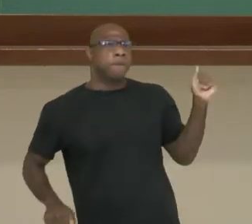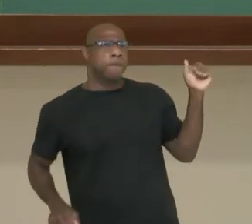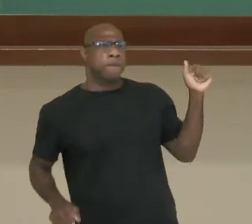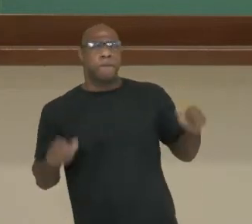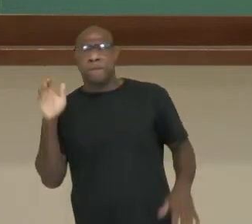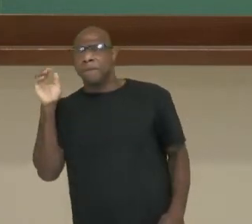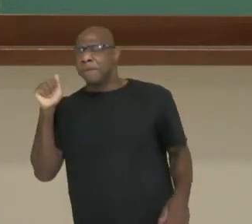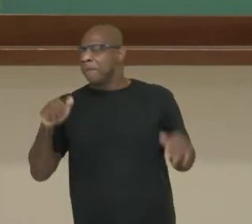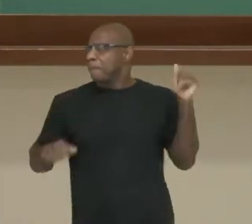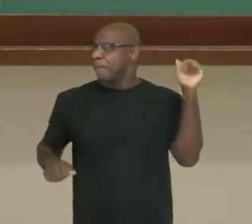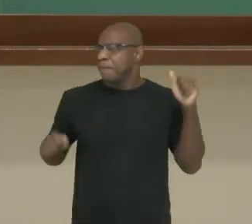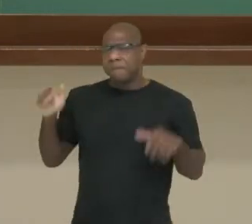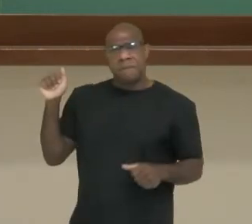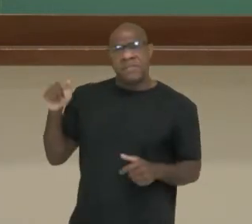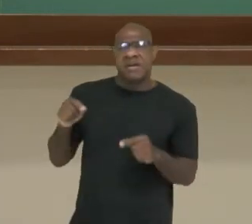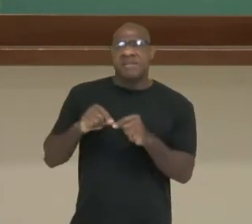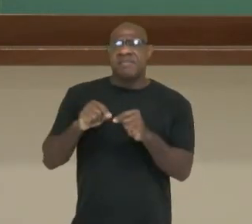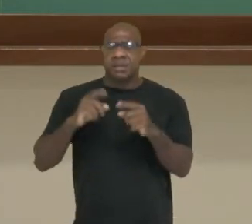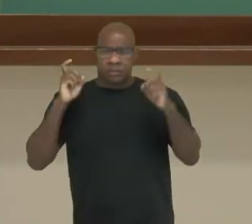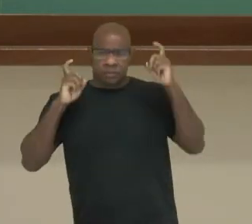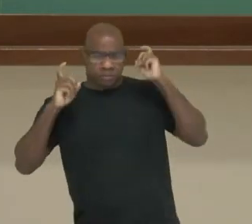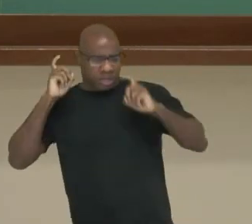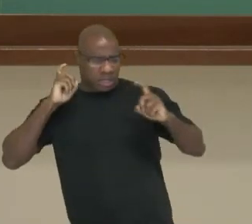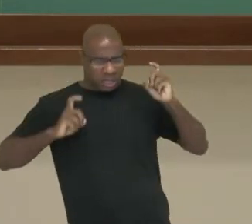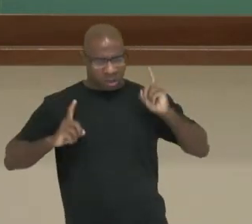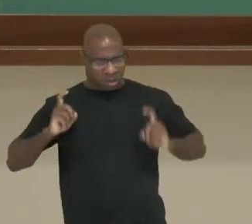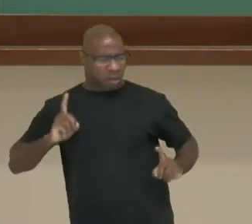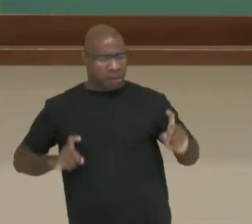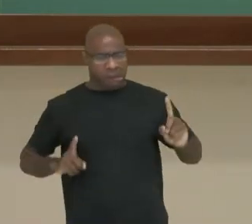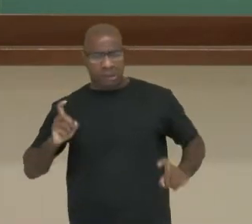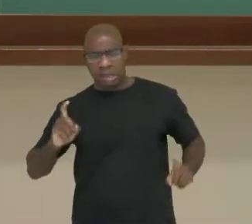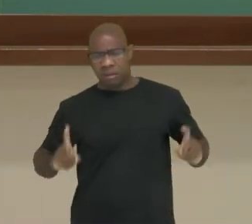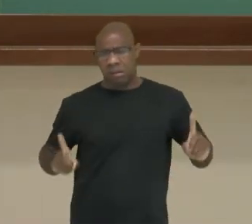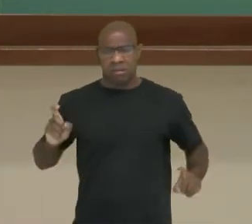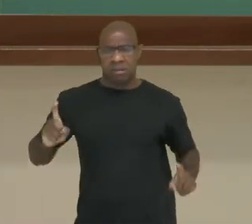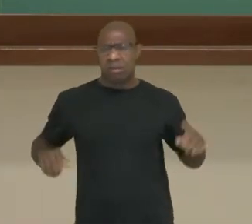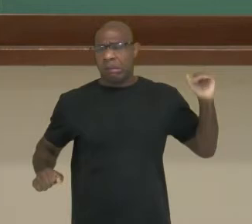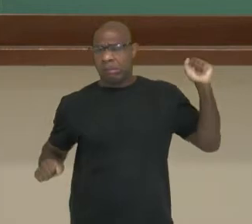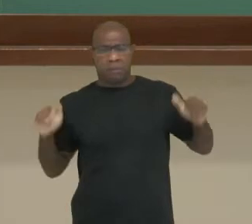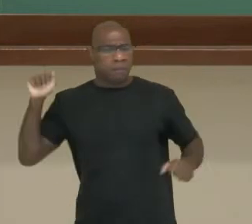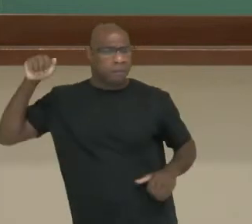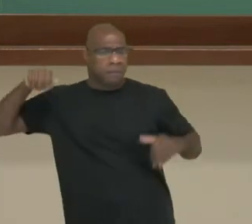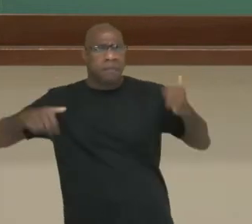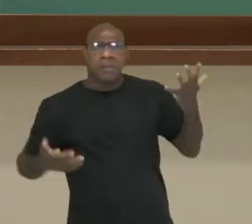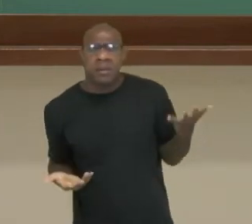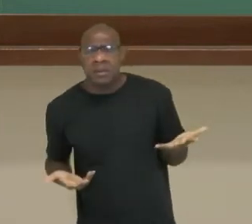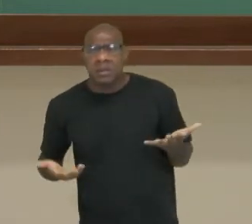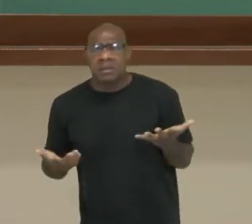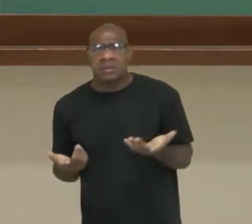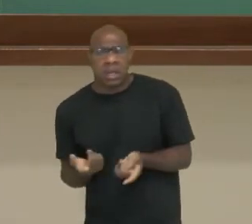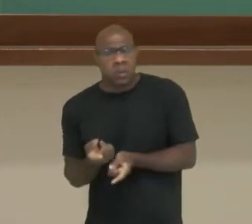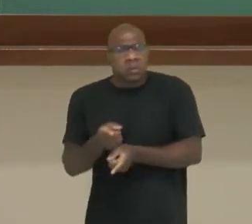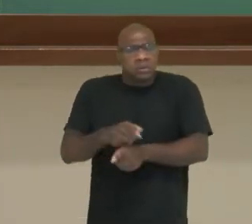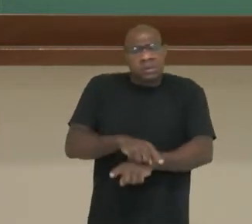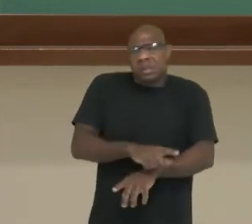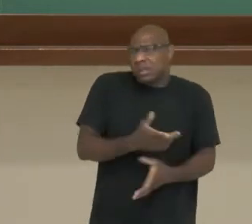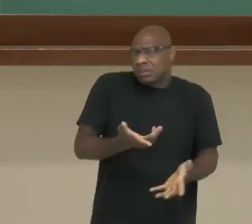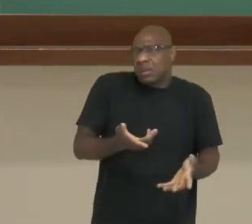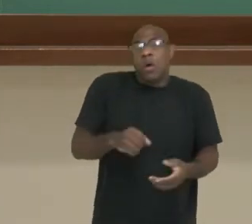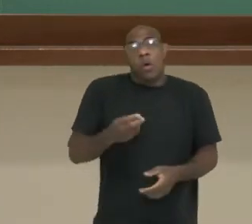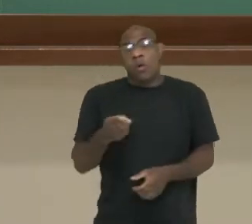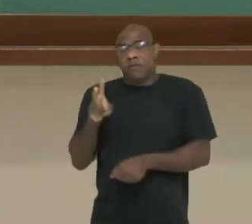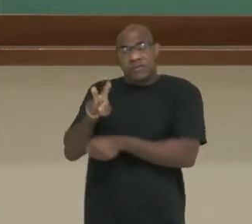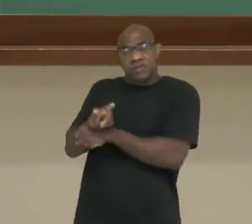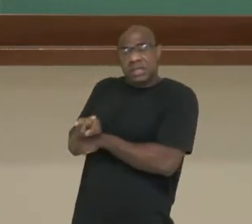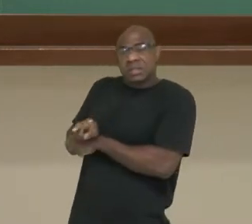né? Fazendo uma expressão corporal ali que está em contraponto com essa notícia de jornal, ou fiscalizando. Ah, você